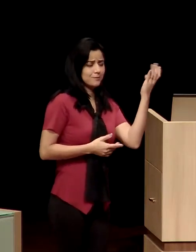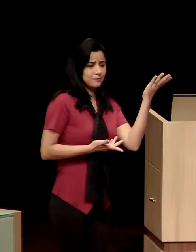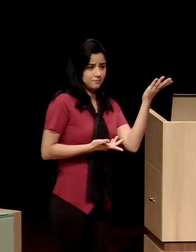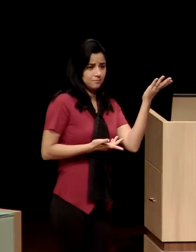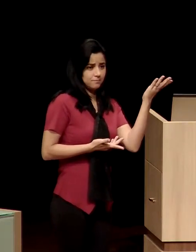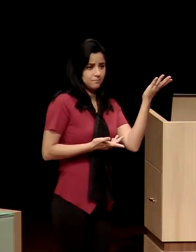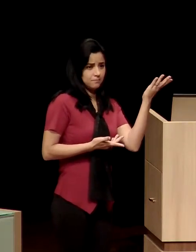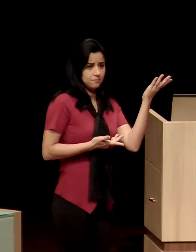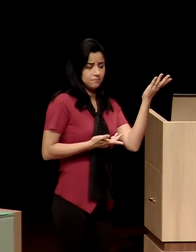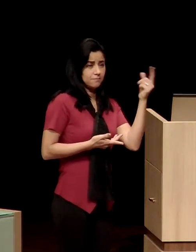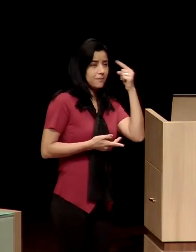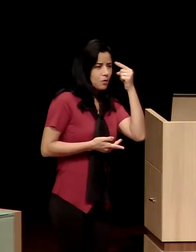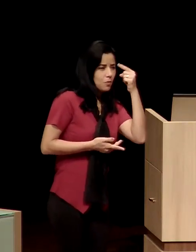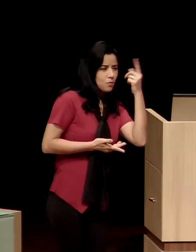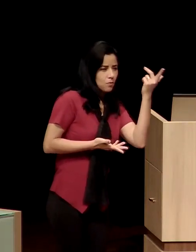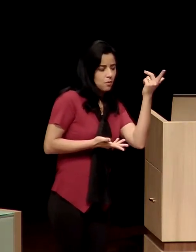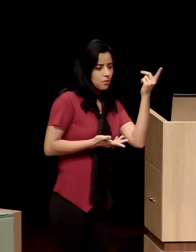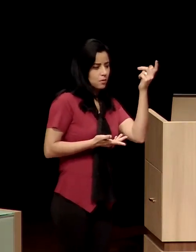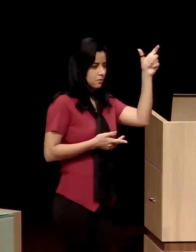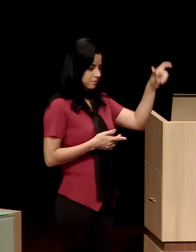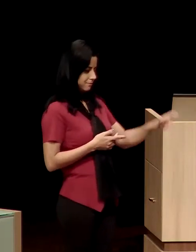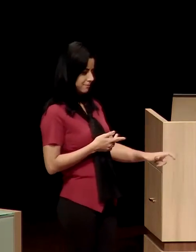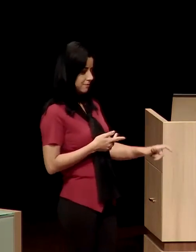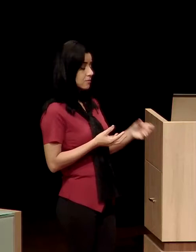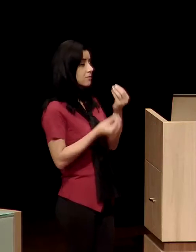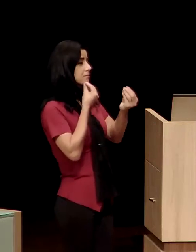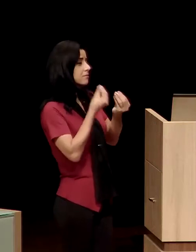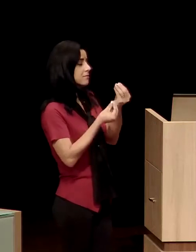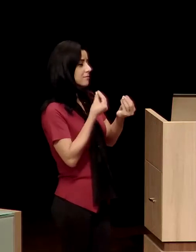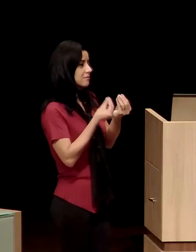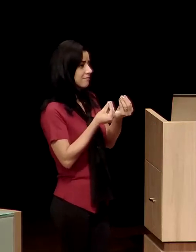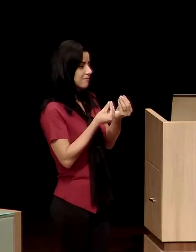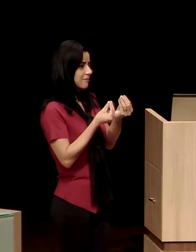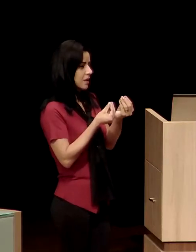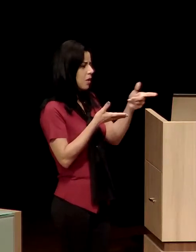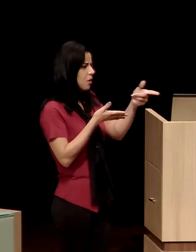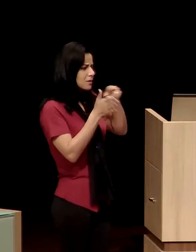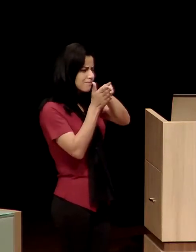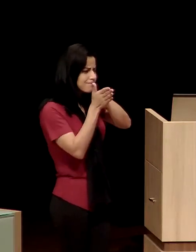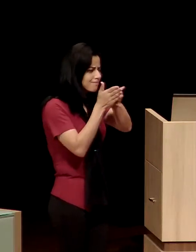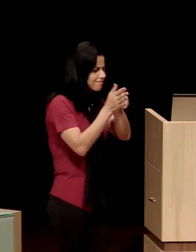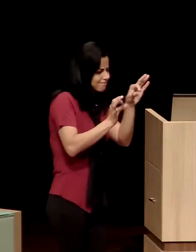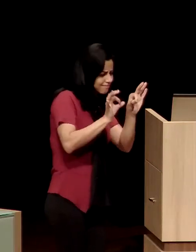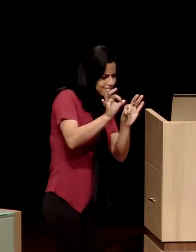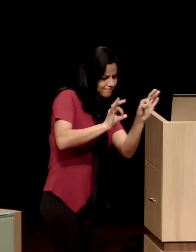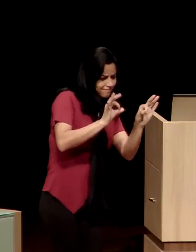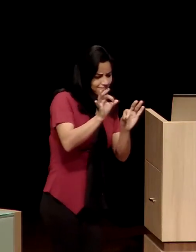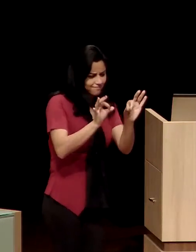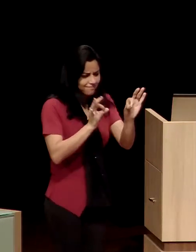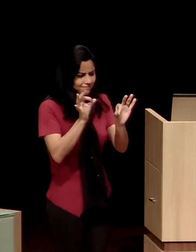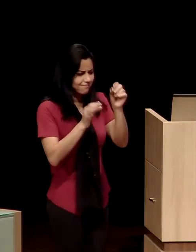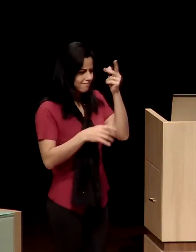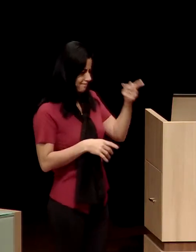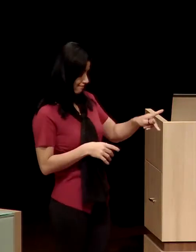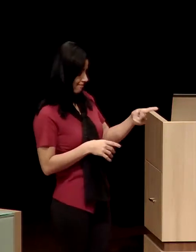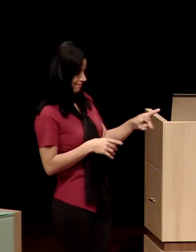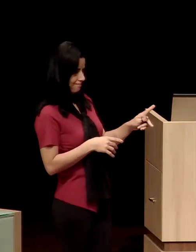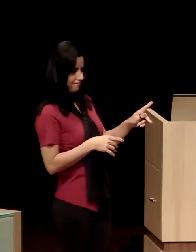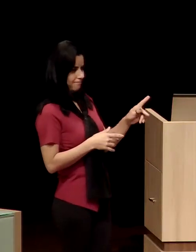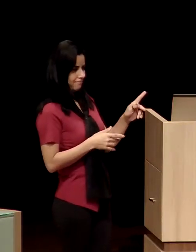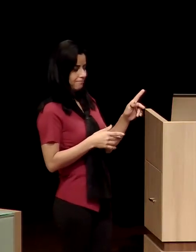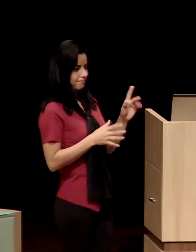a seu pensamento e também como ele elabora as coisas e pensamento dele em